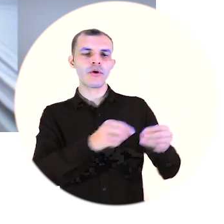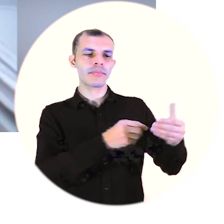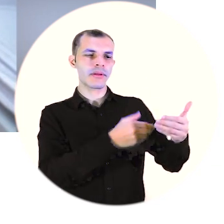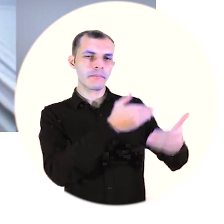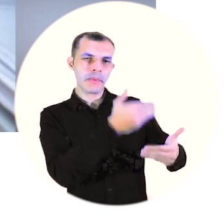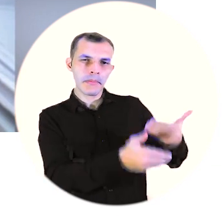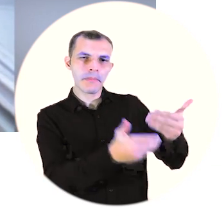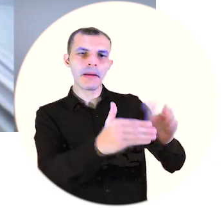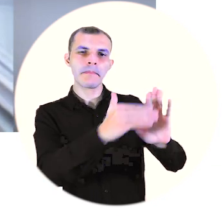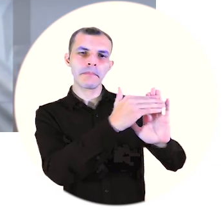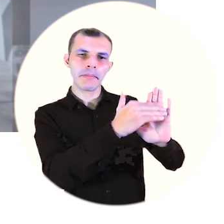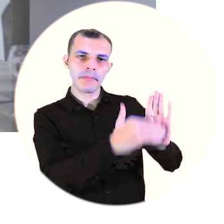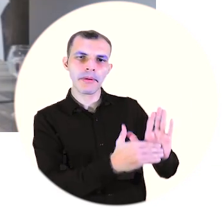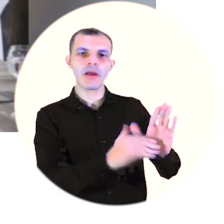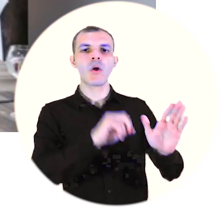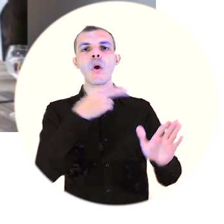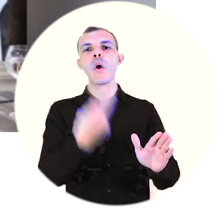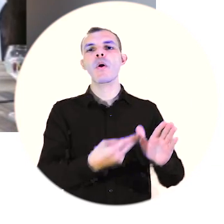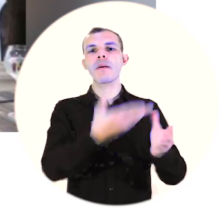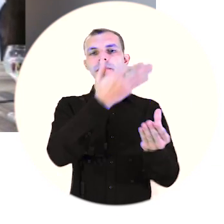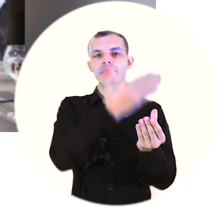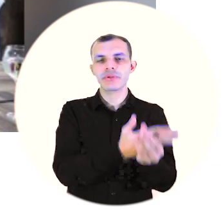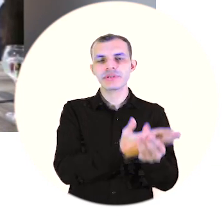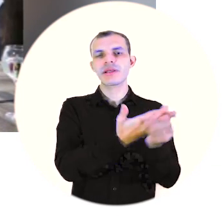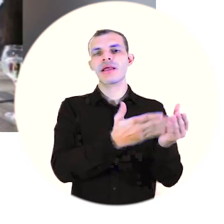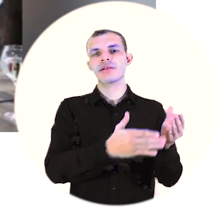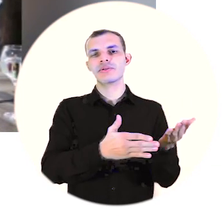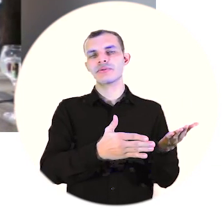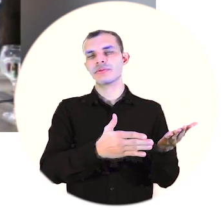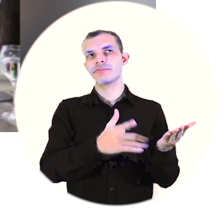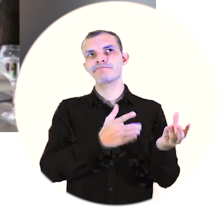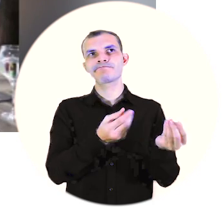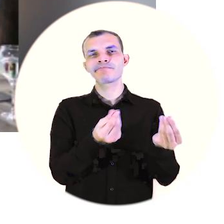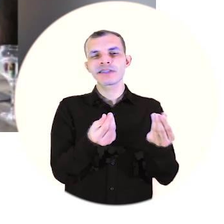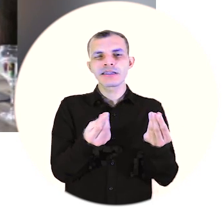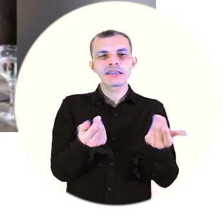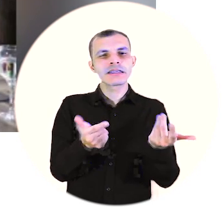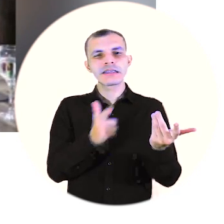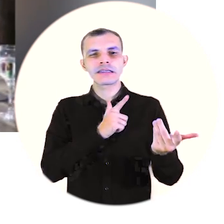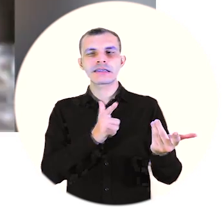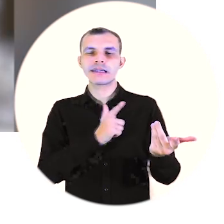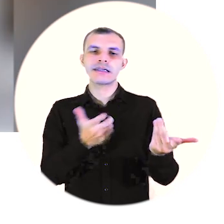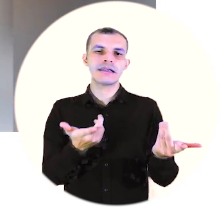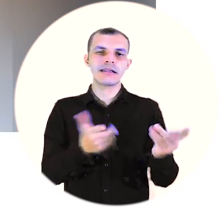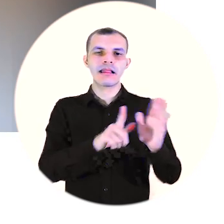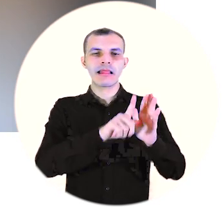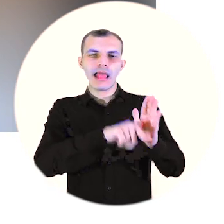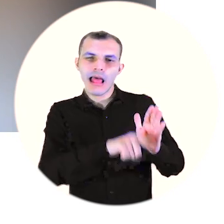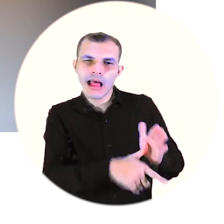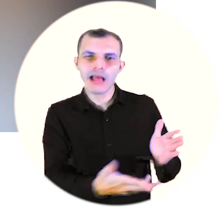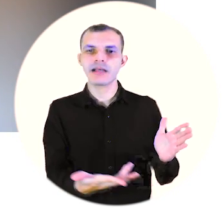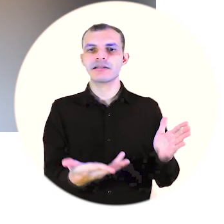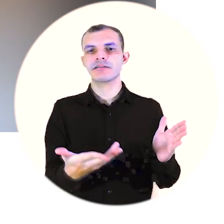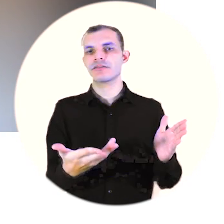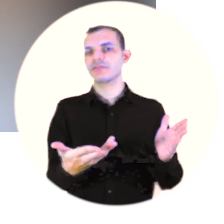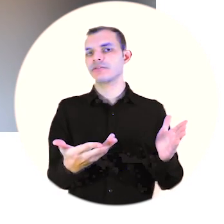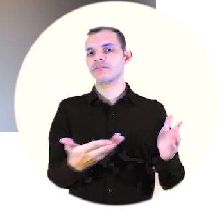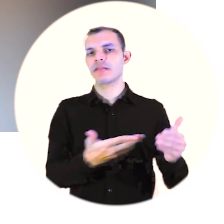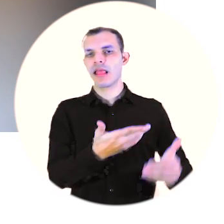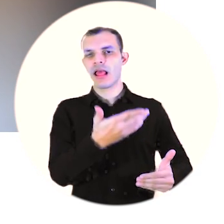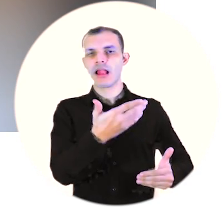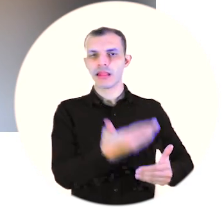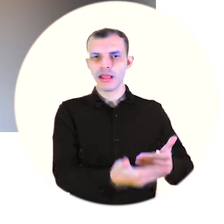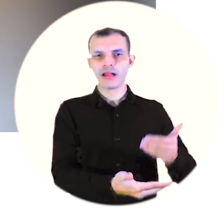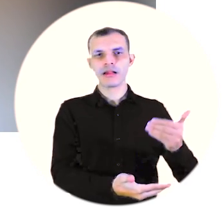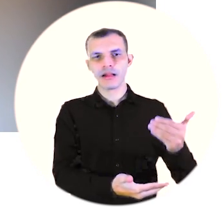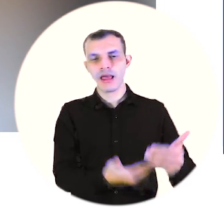procedimental, retardo do processo, o processo está com andamento, vamos dizer, retardado, e